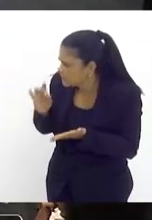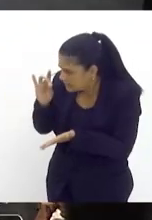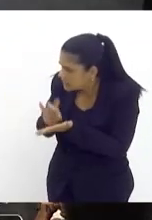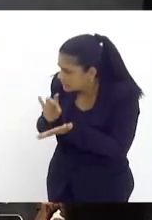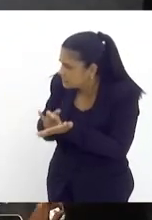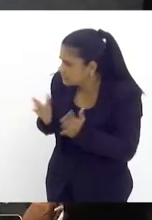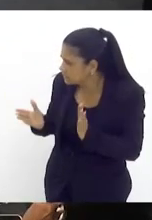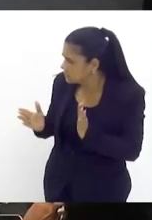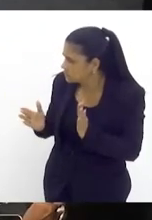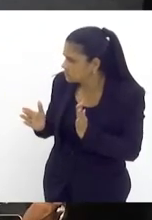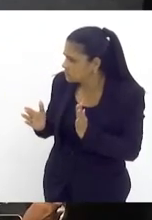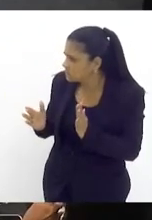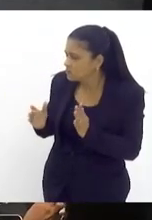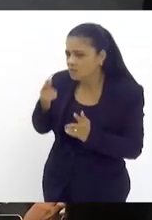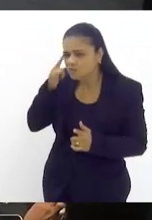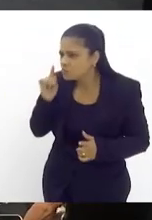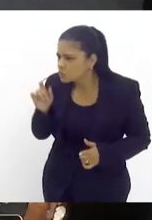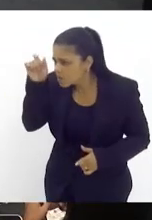não sabe?